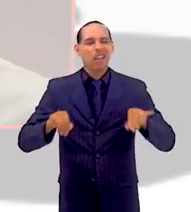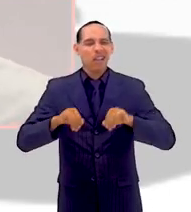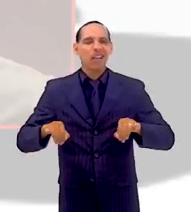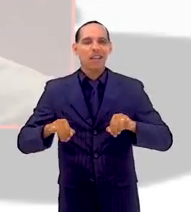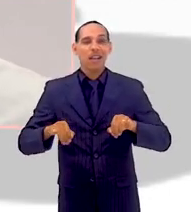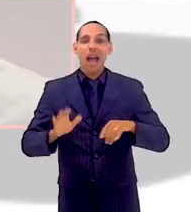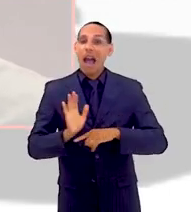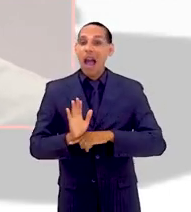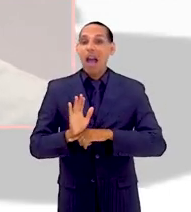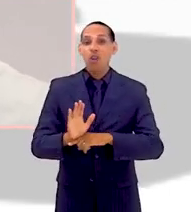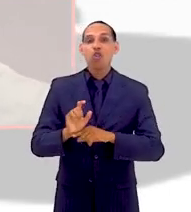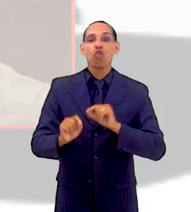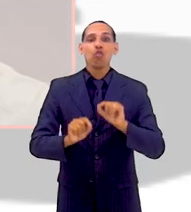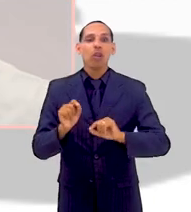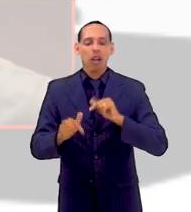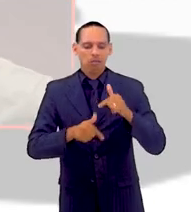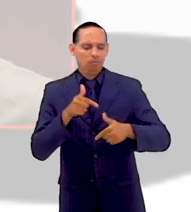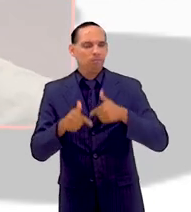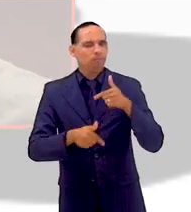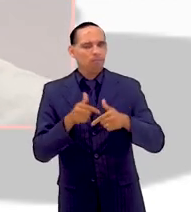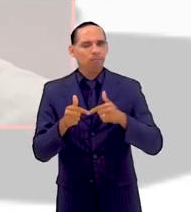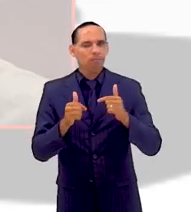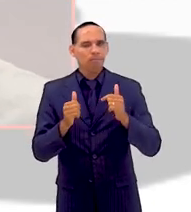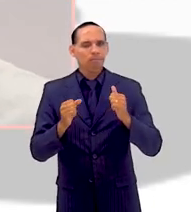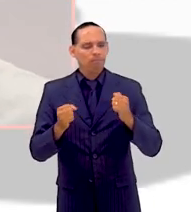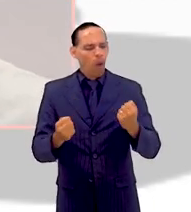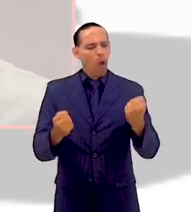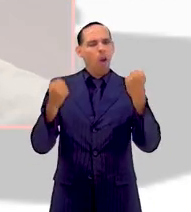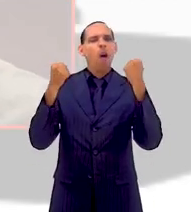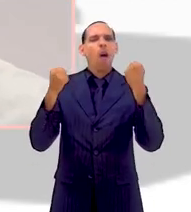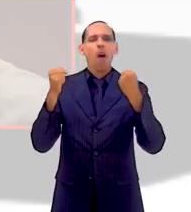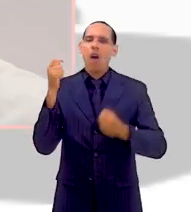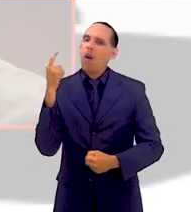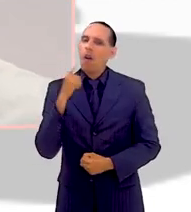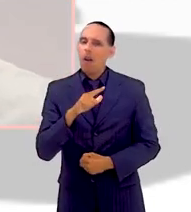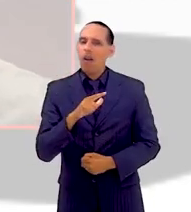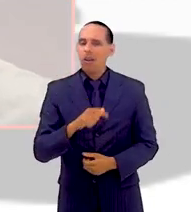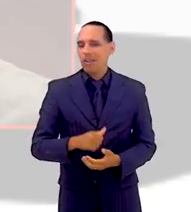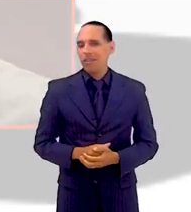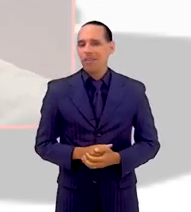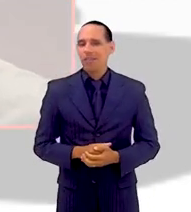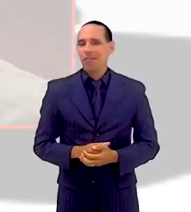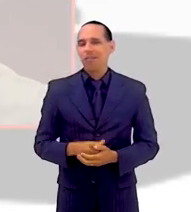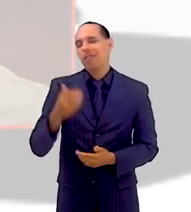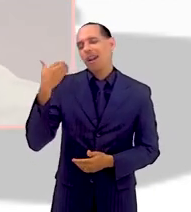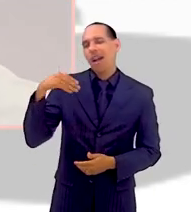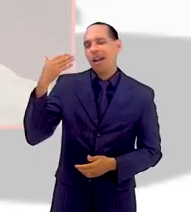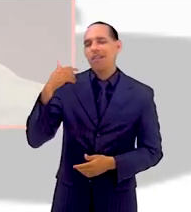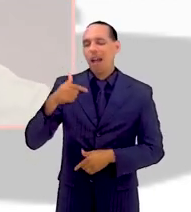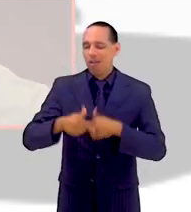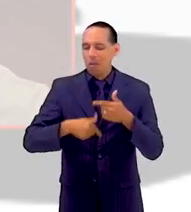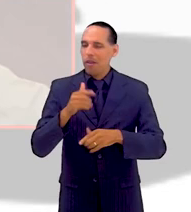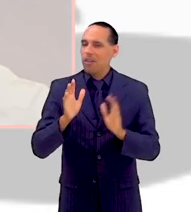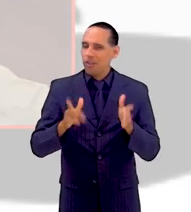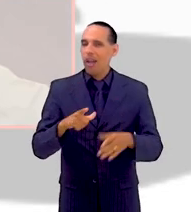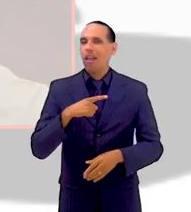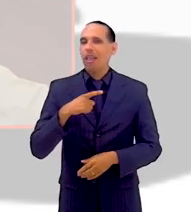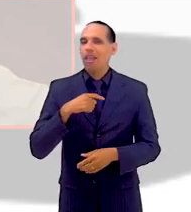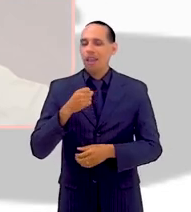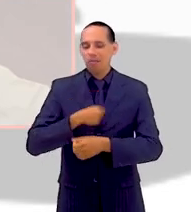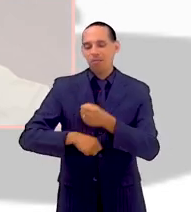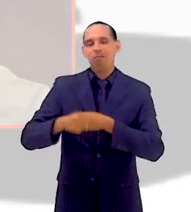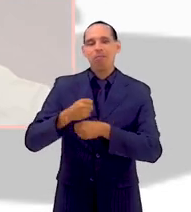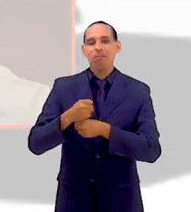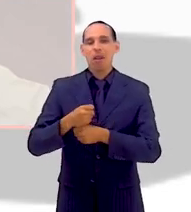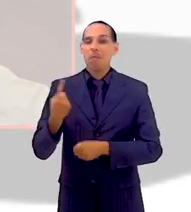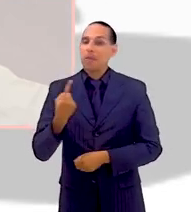para potencializar o trabalho assim muito importante que o Gustavo Tutuca tinha feito no ano passado e no